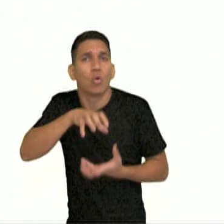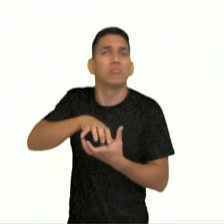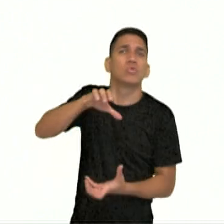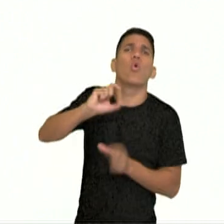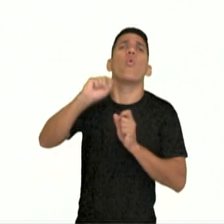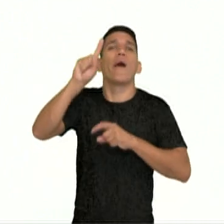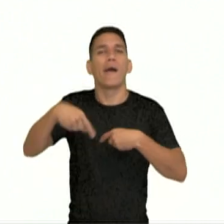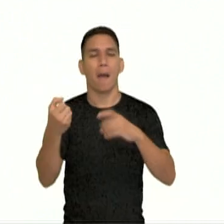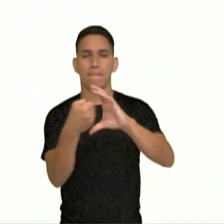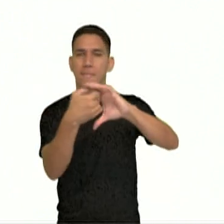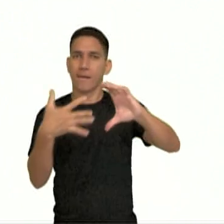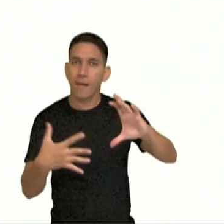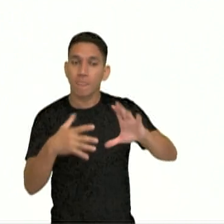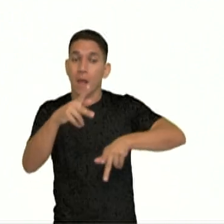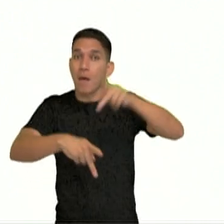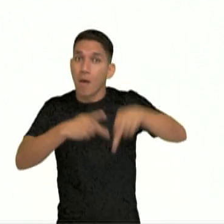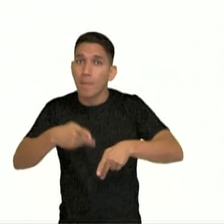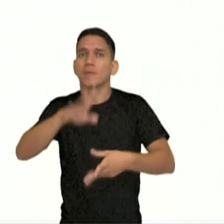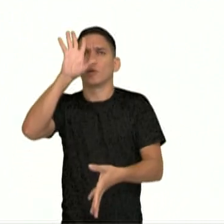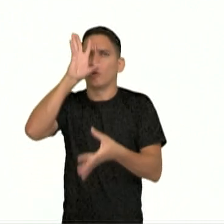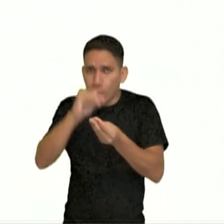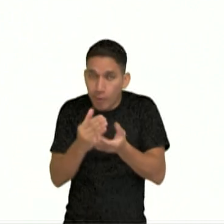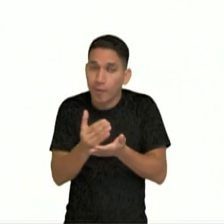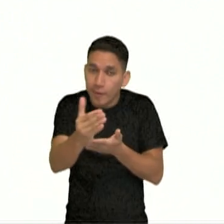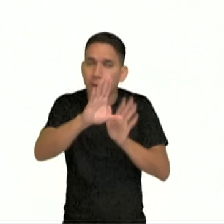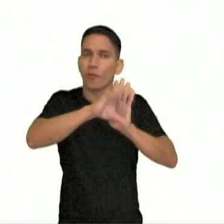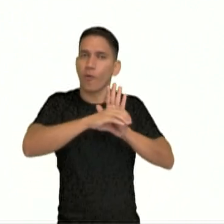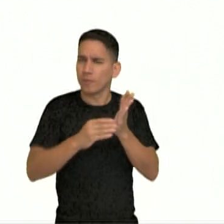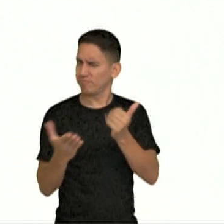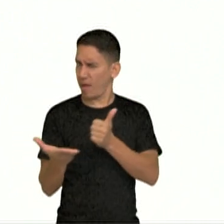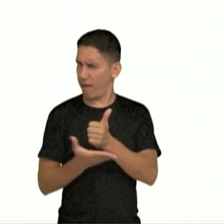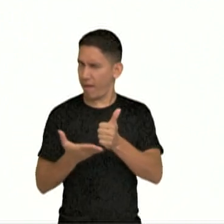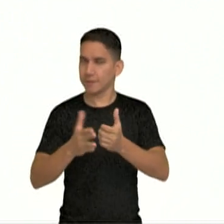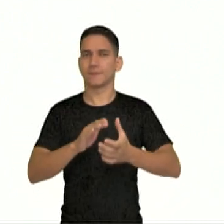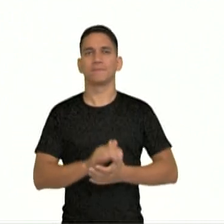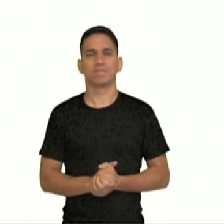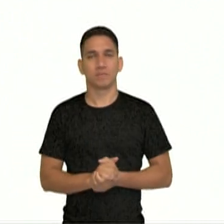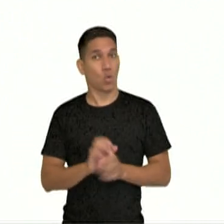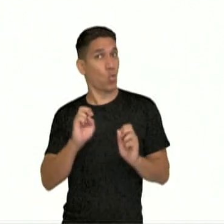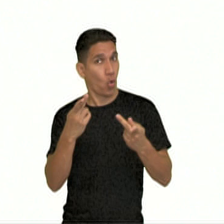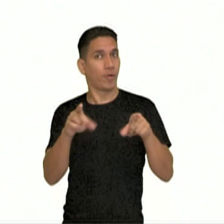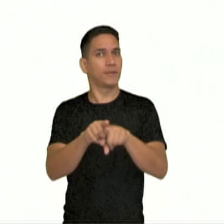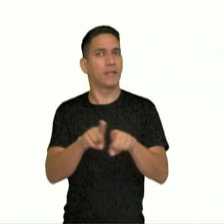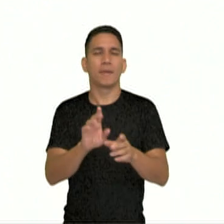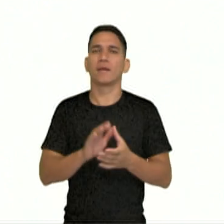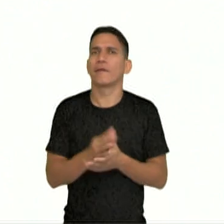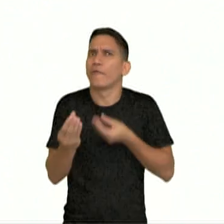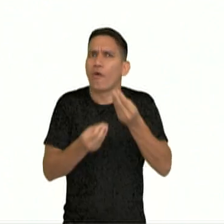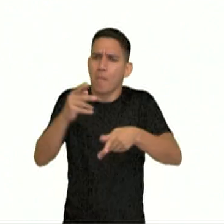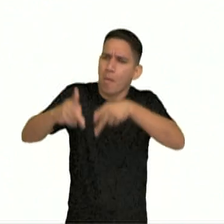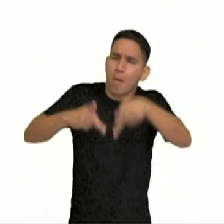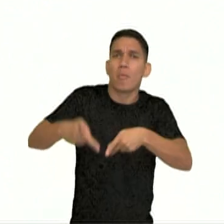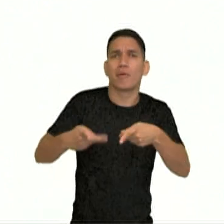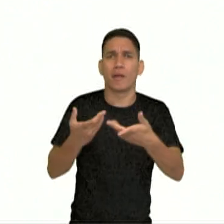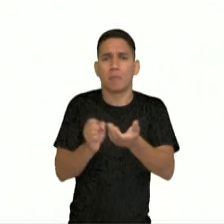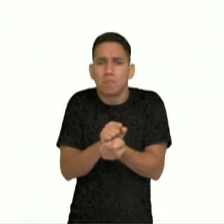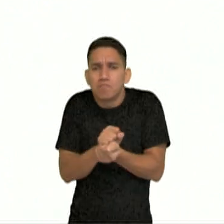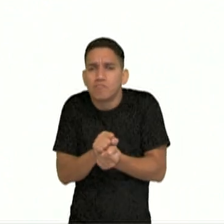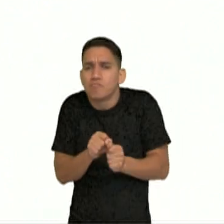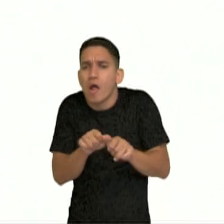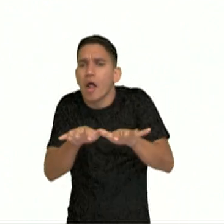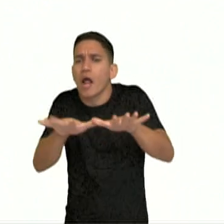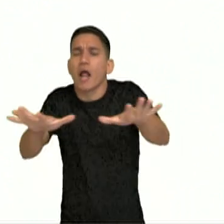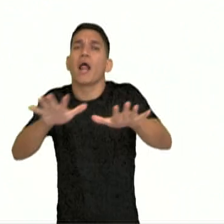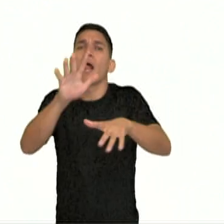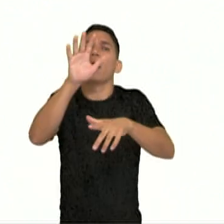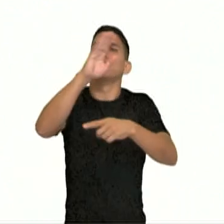da população que a gente vai entender a partir dos conceitos básicos. Ou ainda, como a população está distribuída no